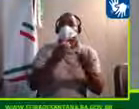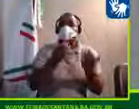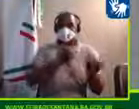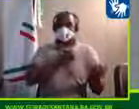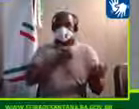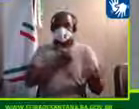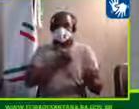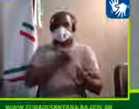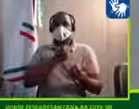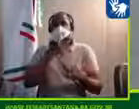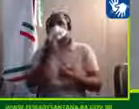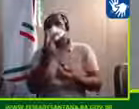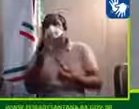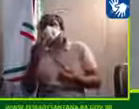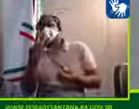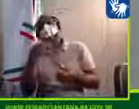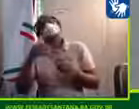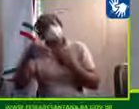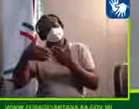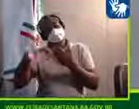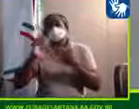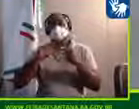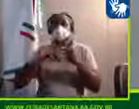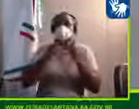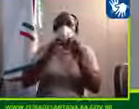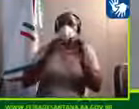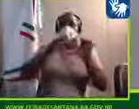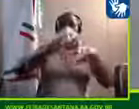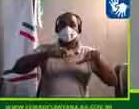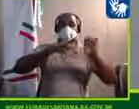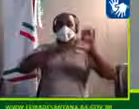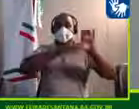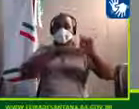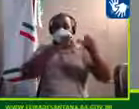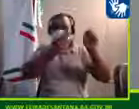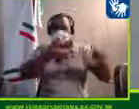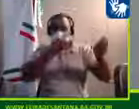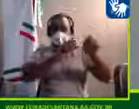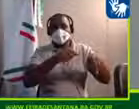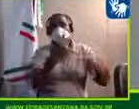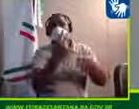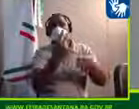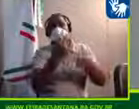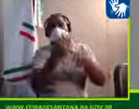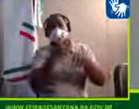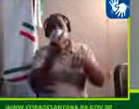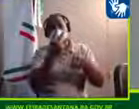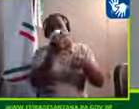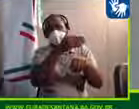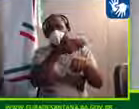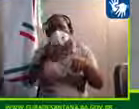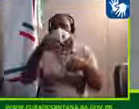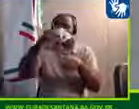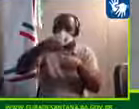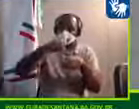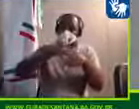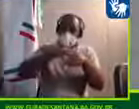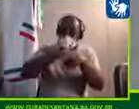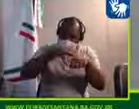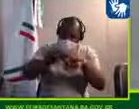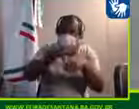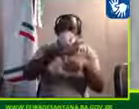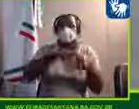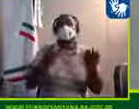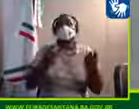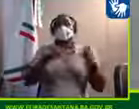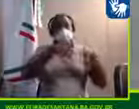disso, o shopping das 12 às 19, o centro de abastecimento das 4 da manhã às 14 horas, galerias, mercado de arte popular e galpão